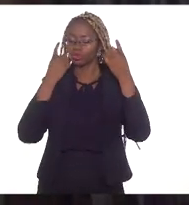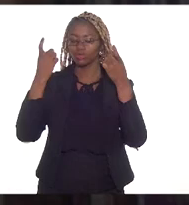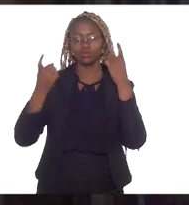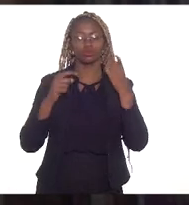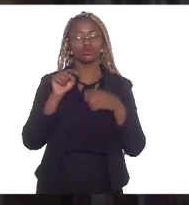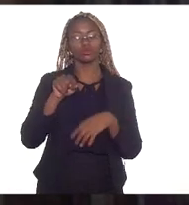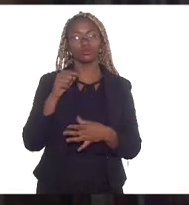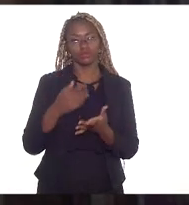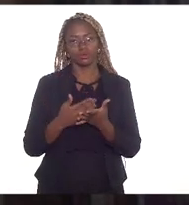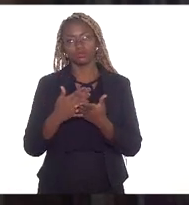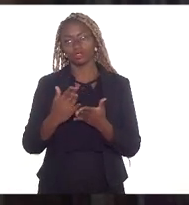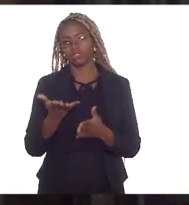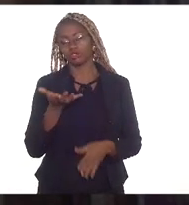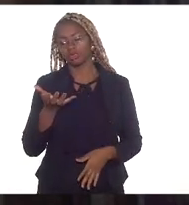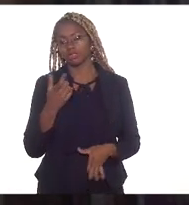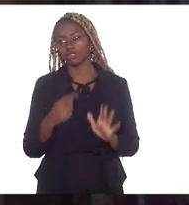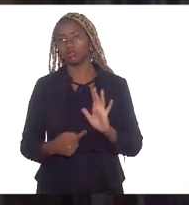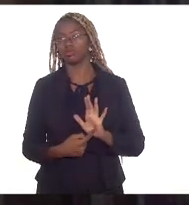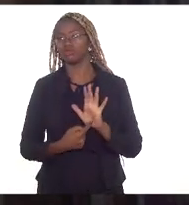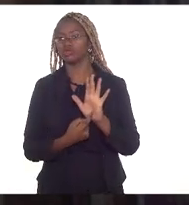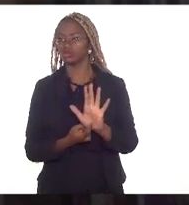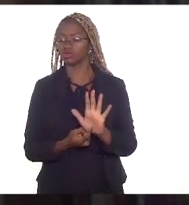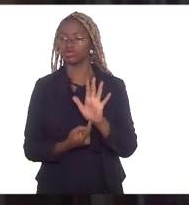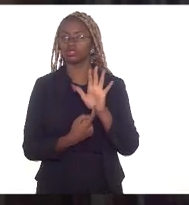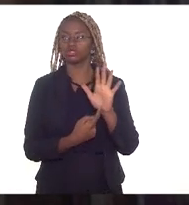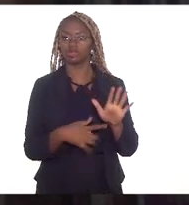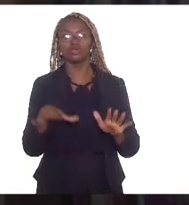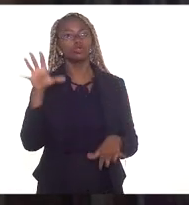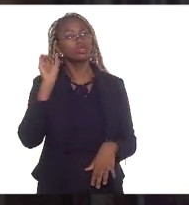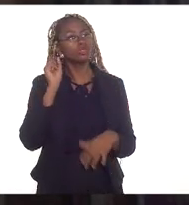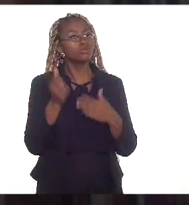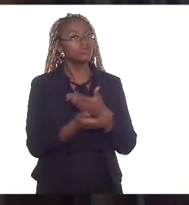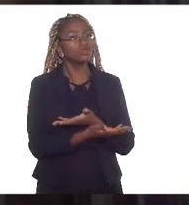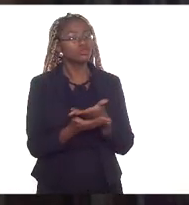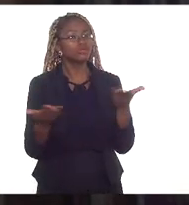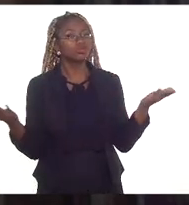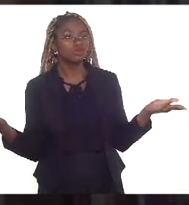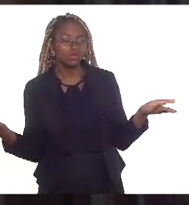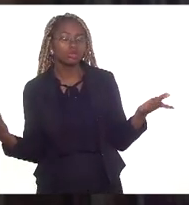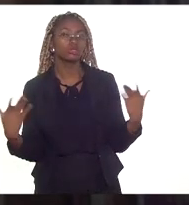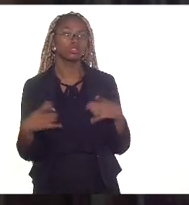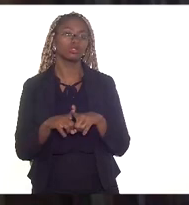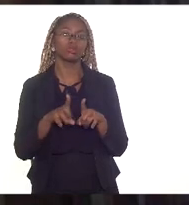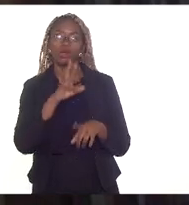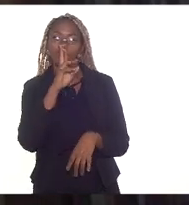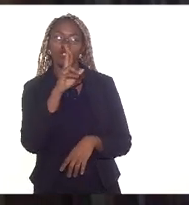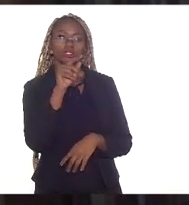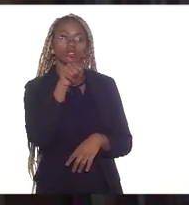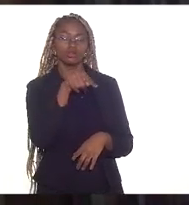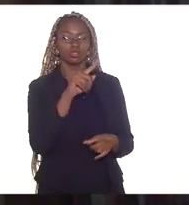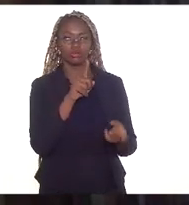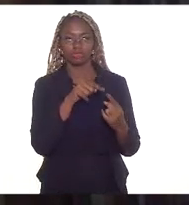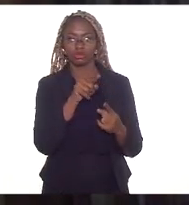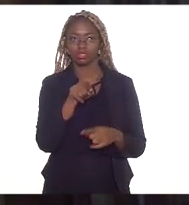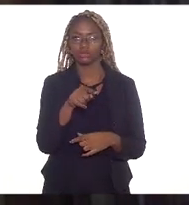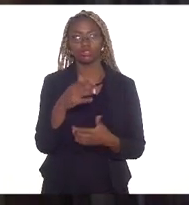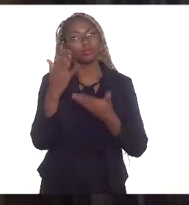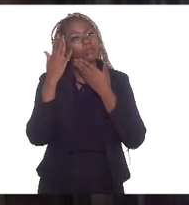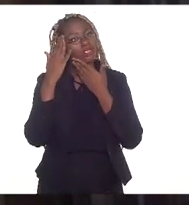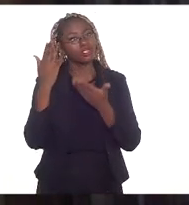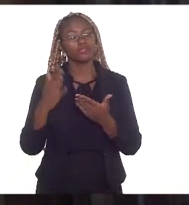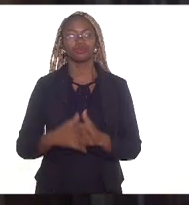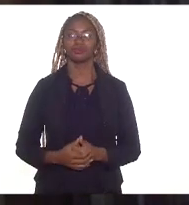que inicialmente eu gostaria de apontar e até de ouvir dos senhores alguma resposta em relação a isso. Muito obrigado,